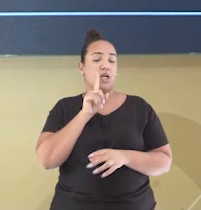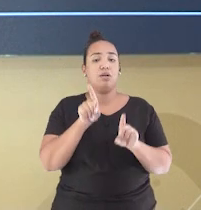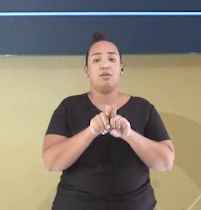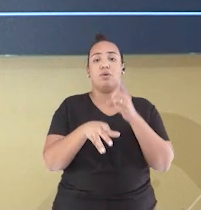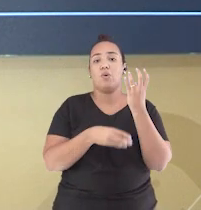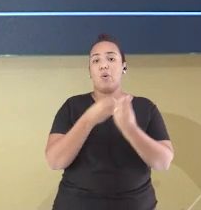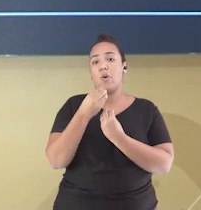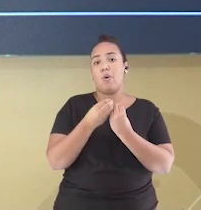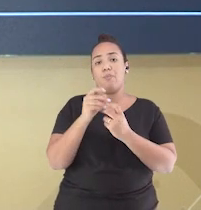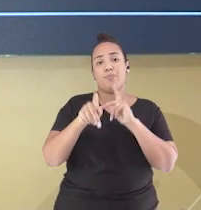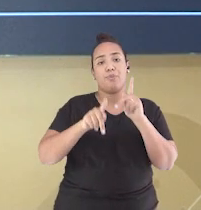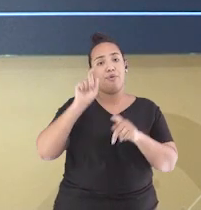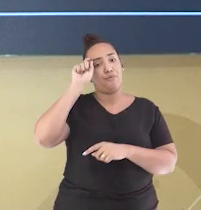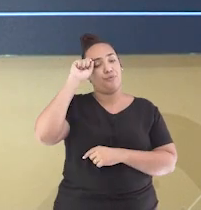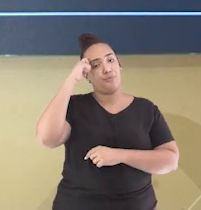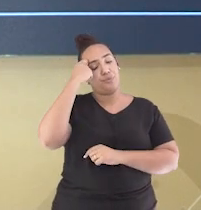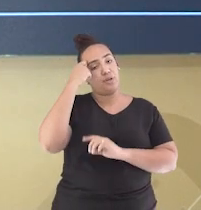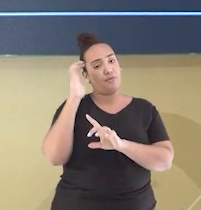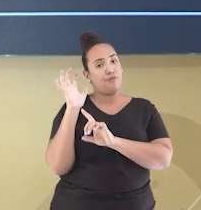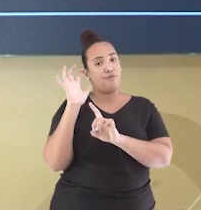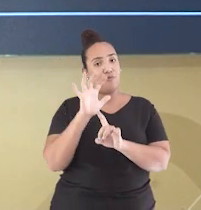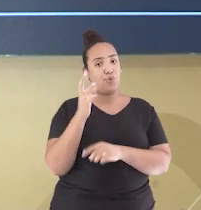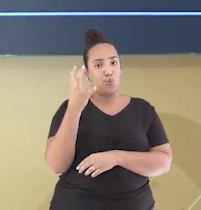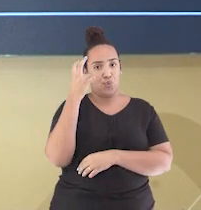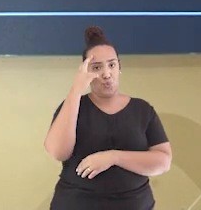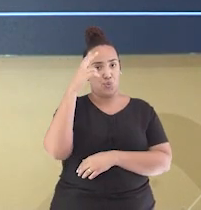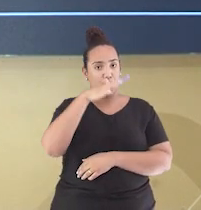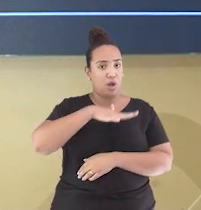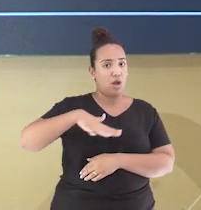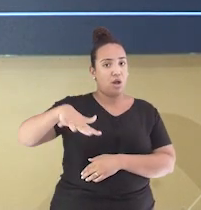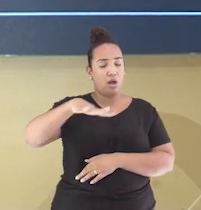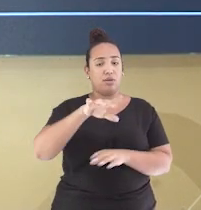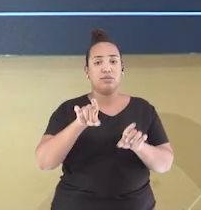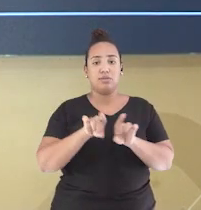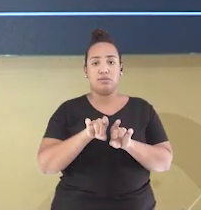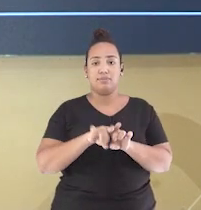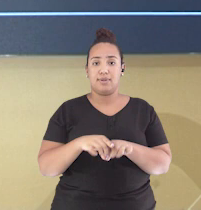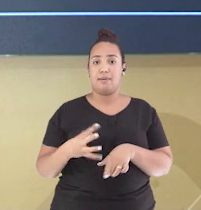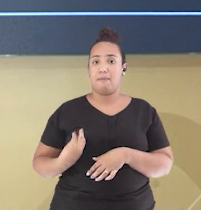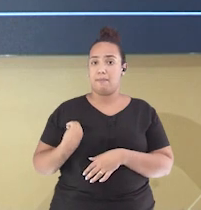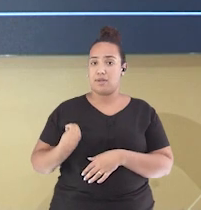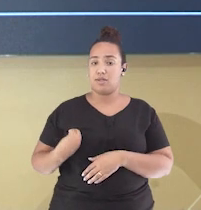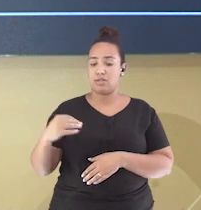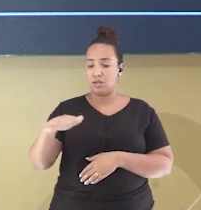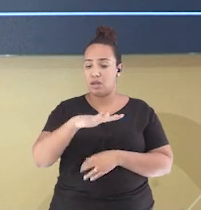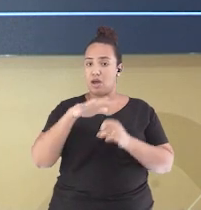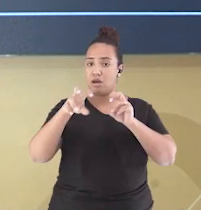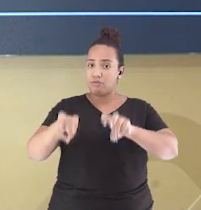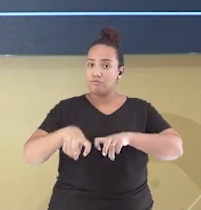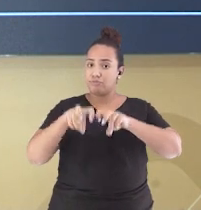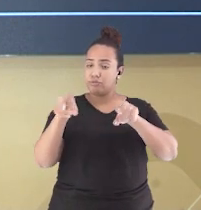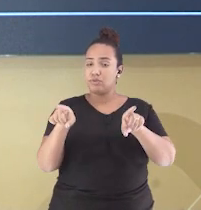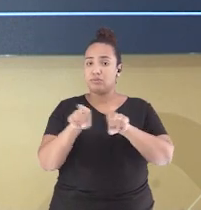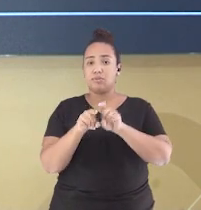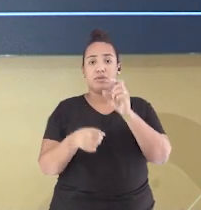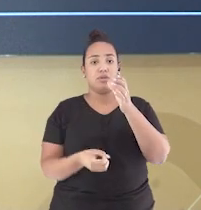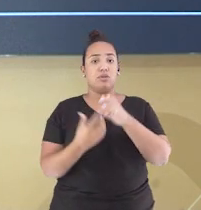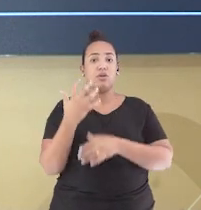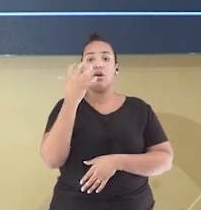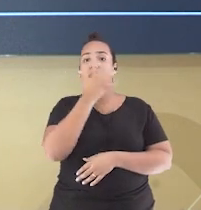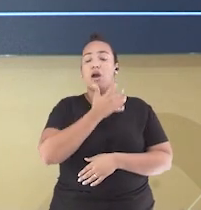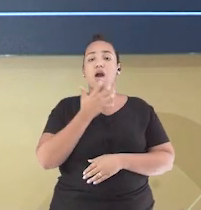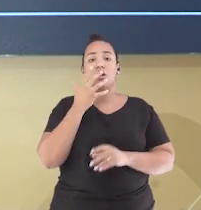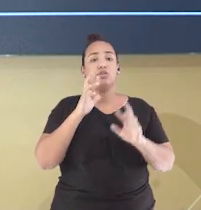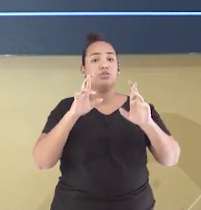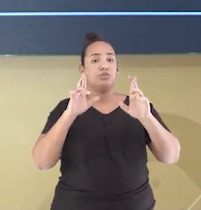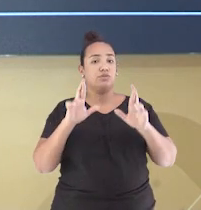negros chegaram lá e influenciaram a cultura local. A presença deles nas lavouras ocasionou o surgimento de um canto diferente,